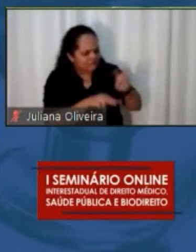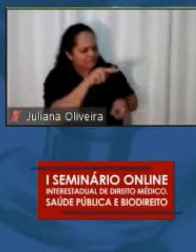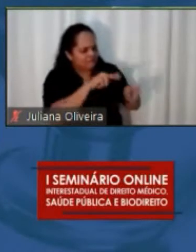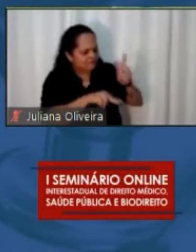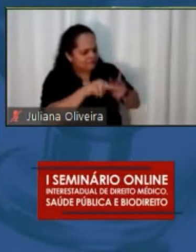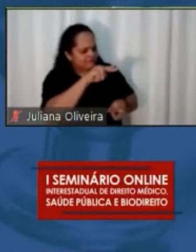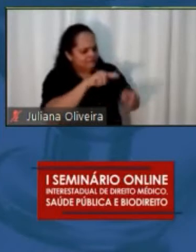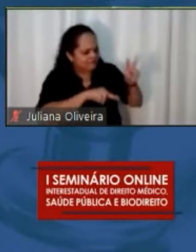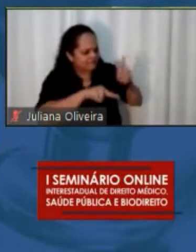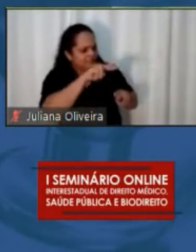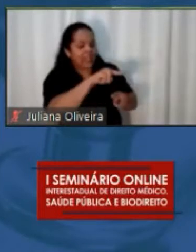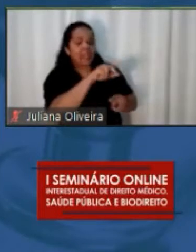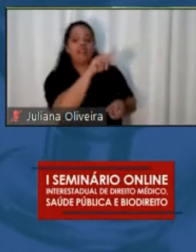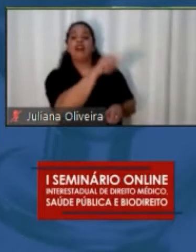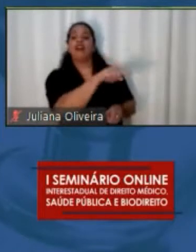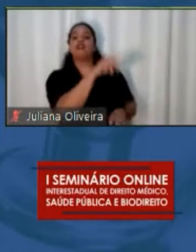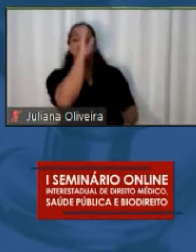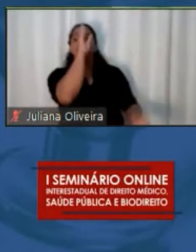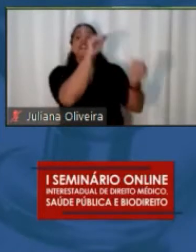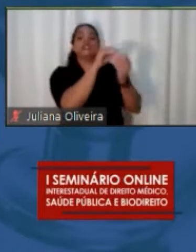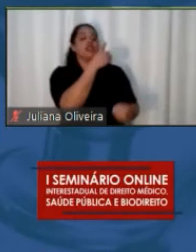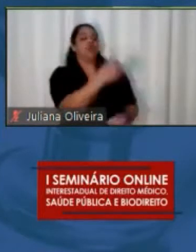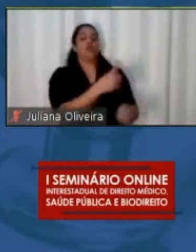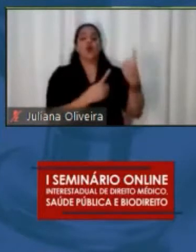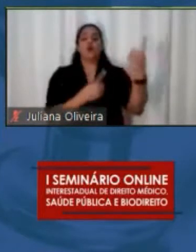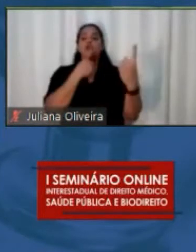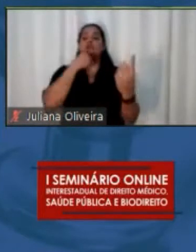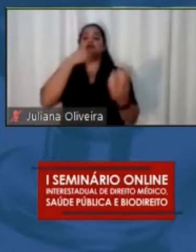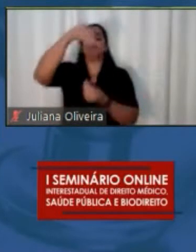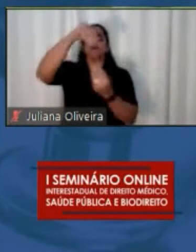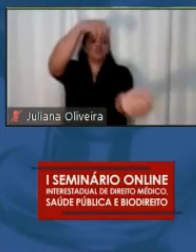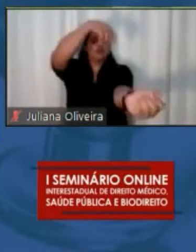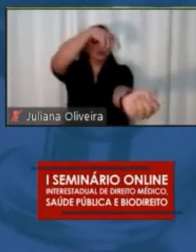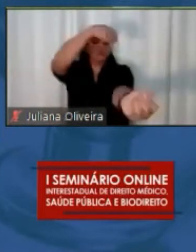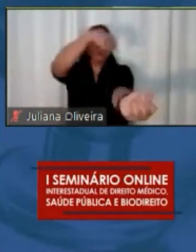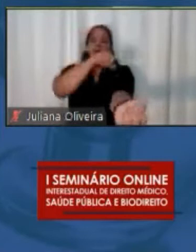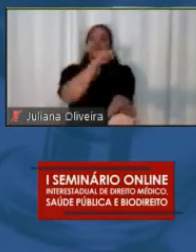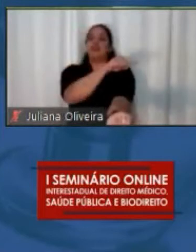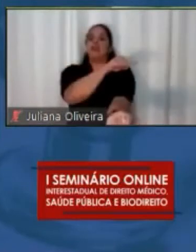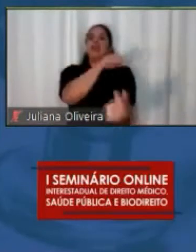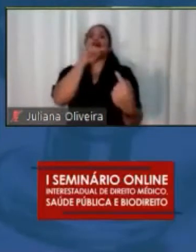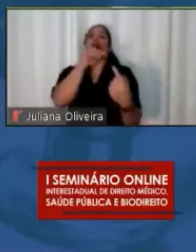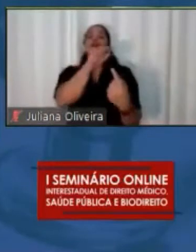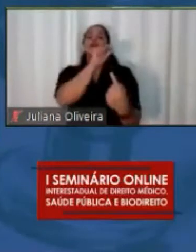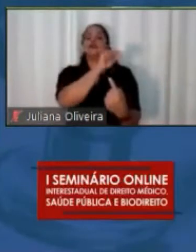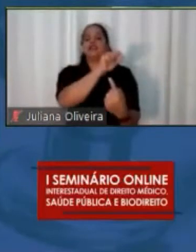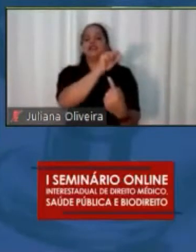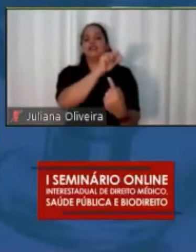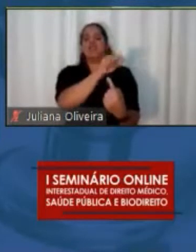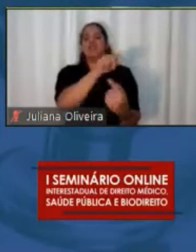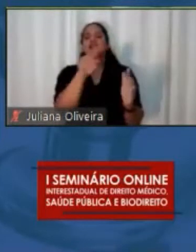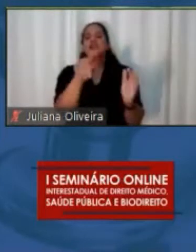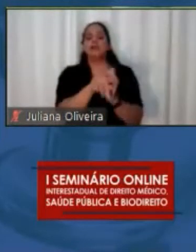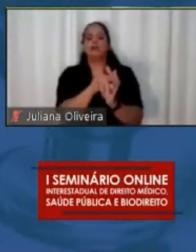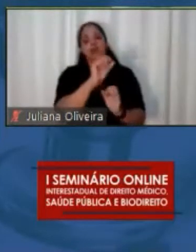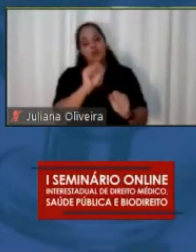pacientes, uma transfusão de sangue envolvia e eles depois podiam ter uma mortalidade maior. Quando